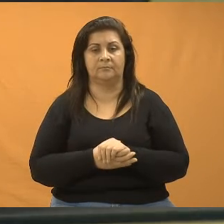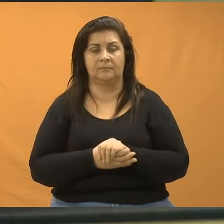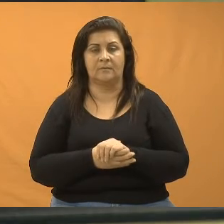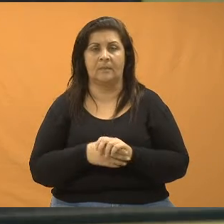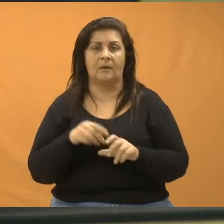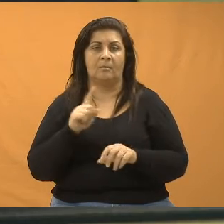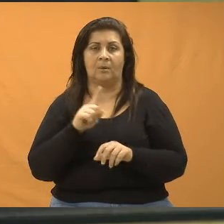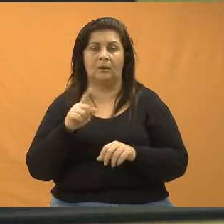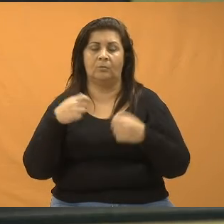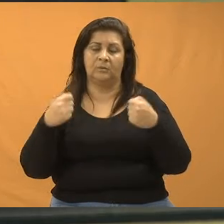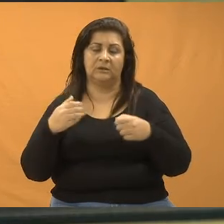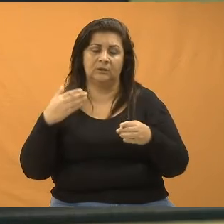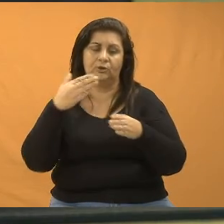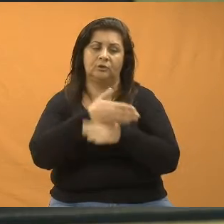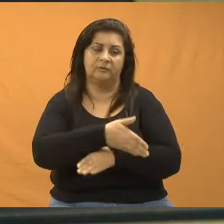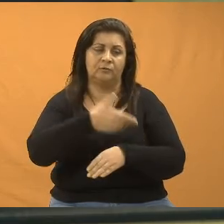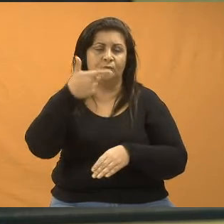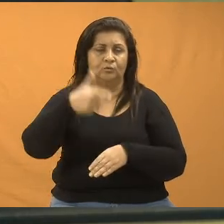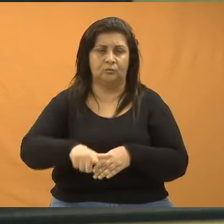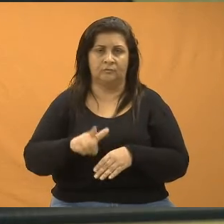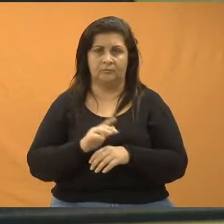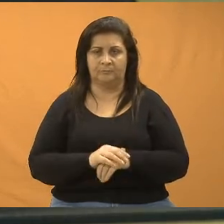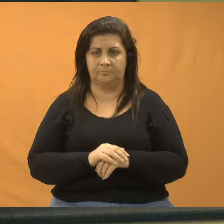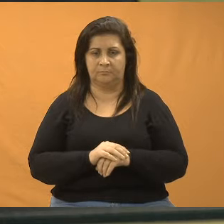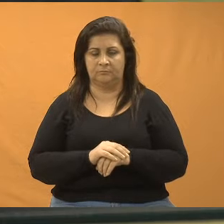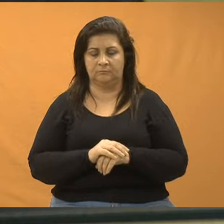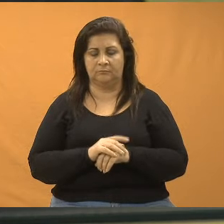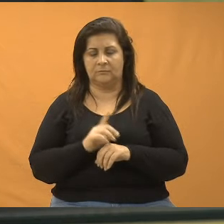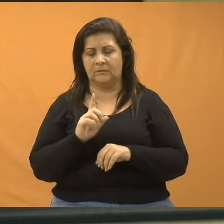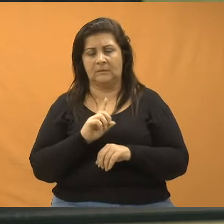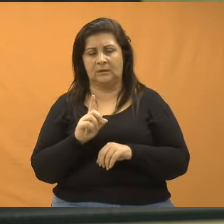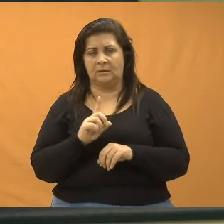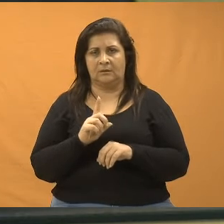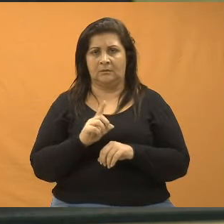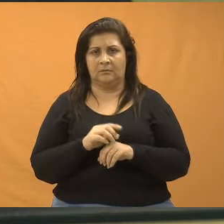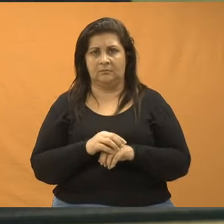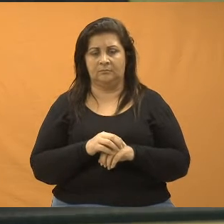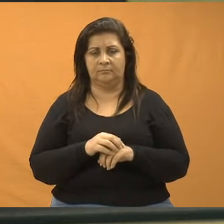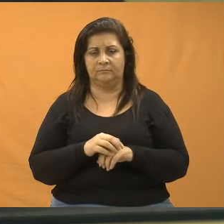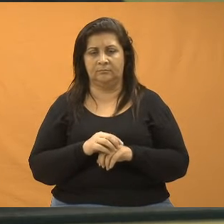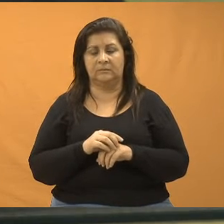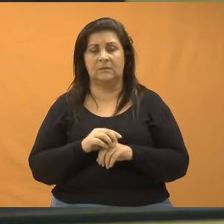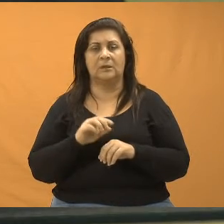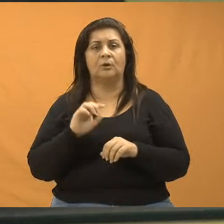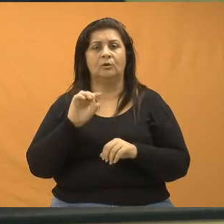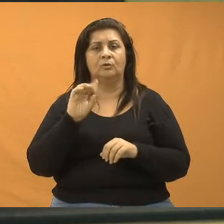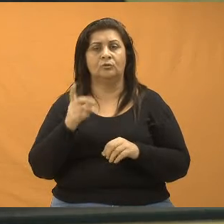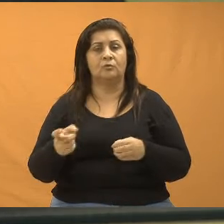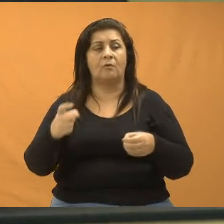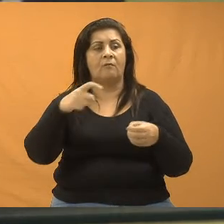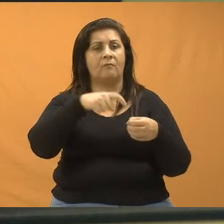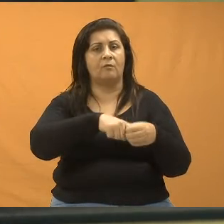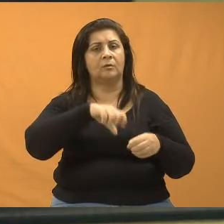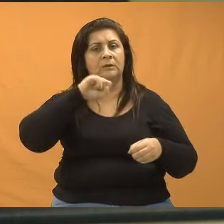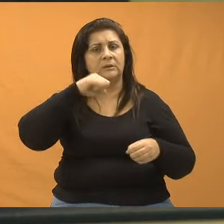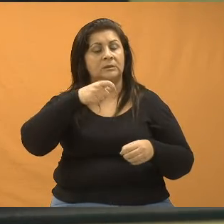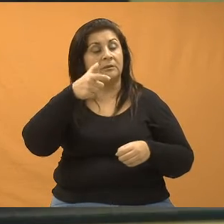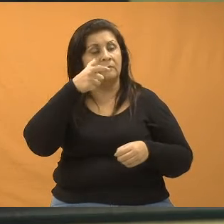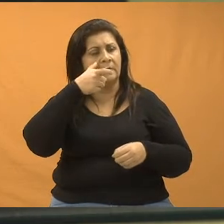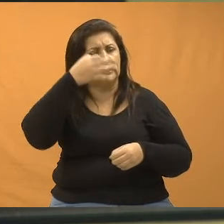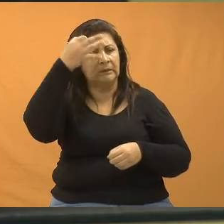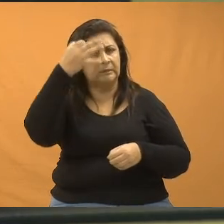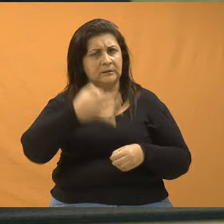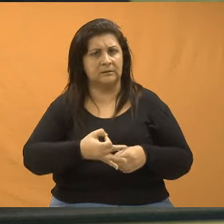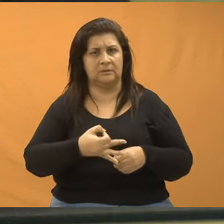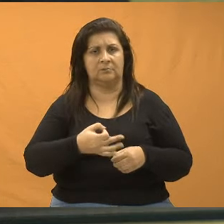precise intervir novamente. Então, não há possibilidade de fim da intervenção sem que seja assegurado algum